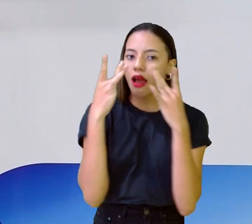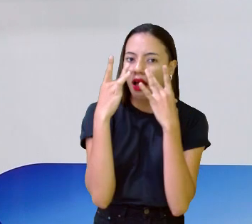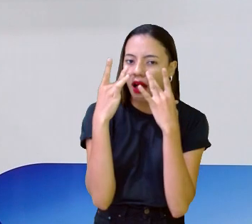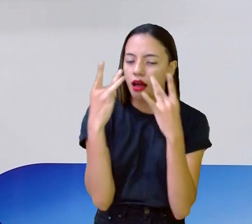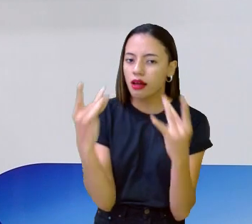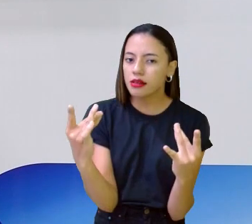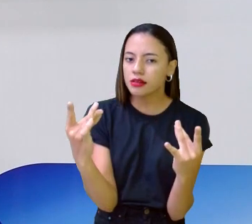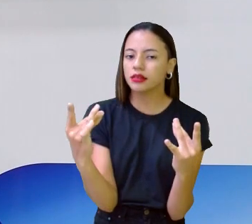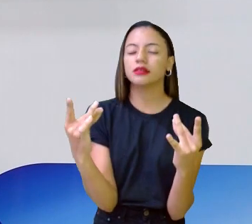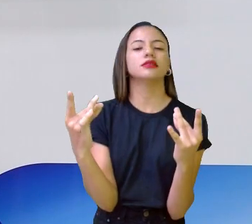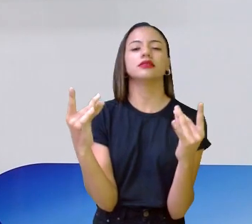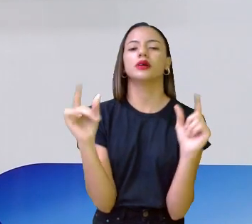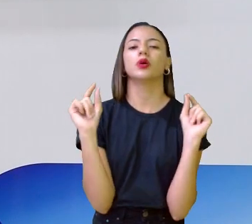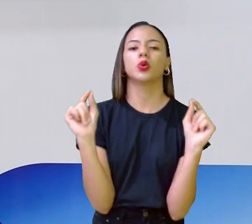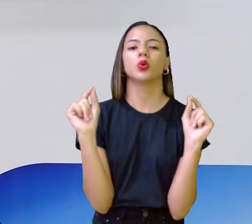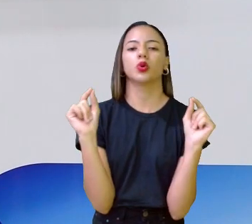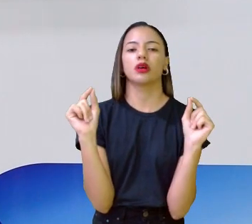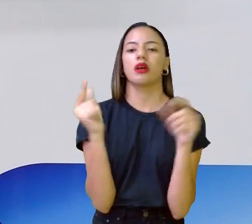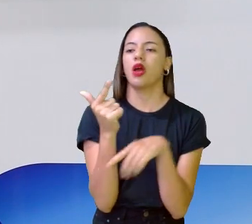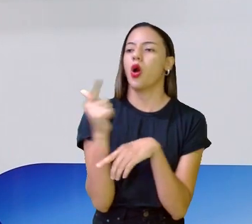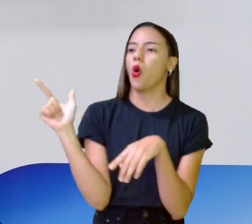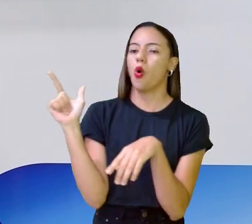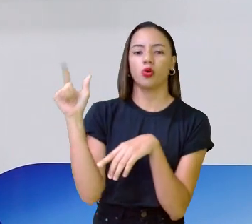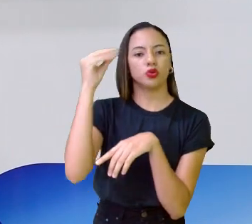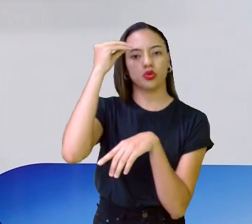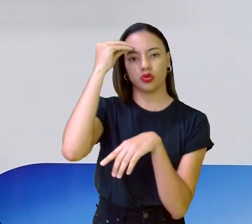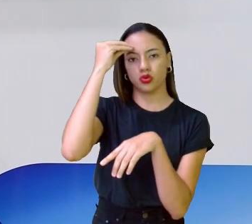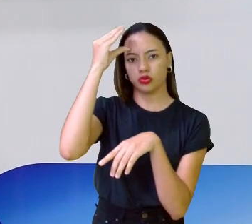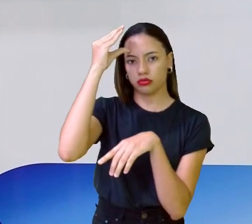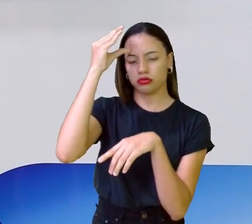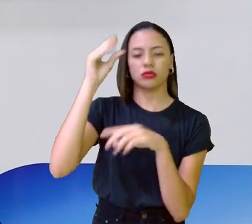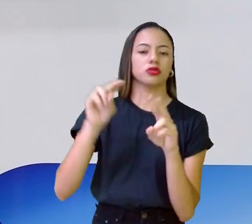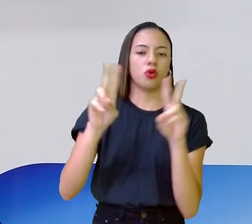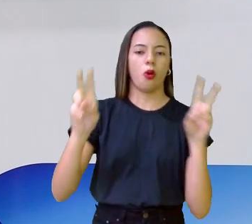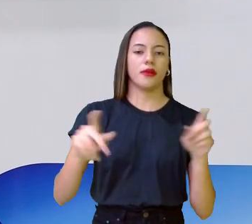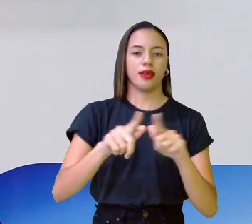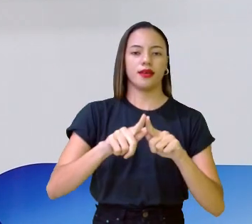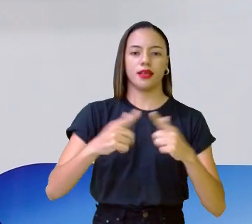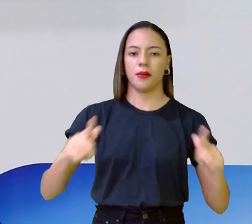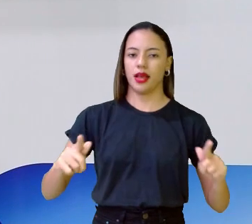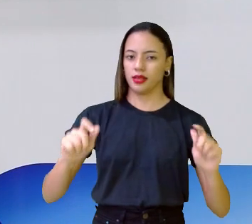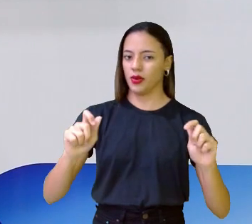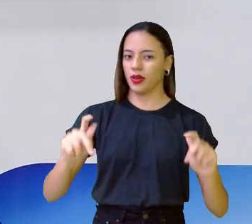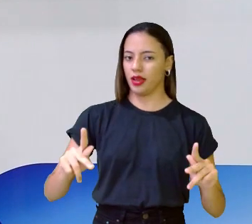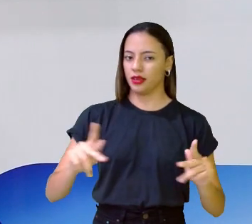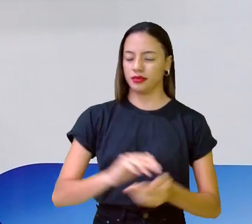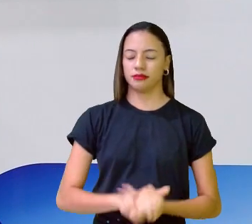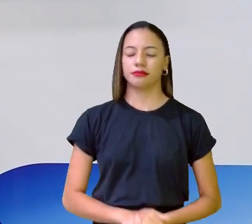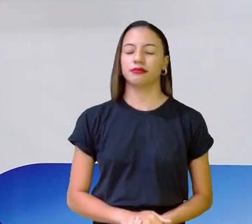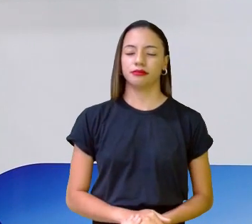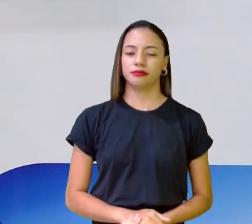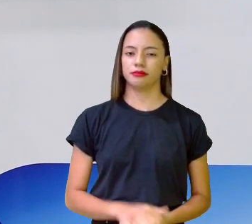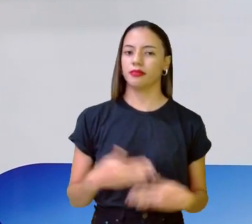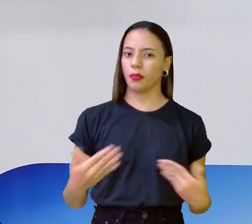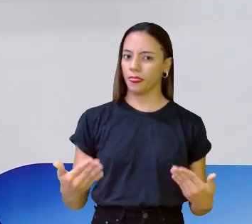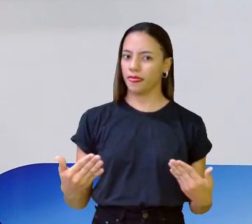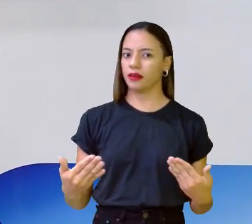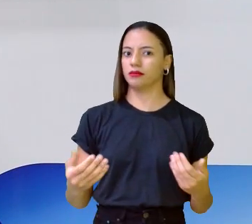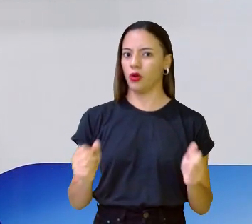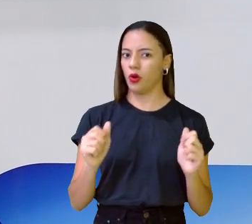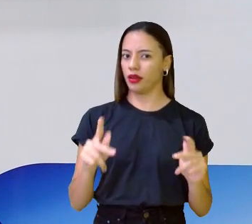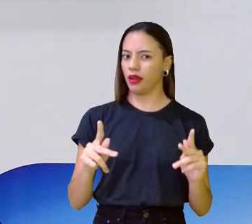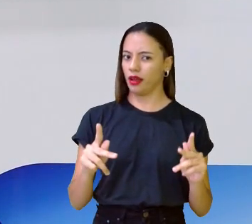pouquinho de vocês para outros saberes sobre a gramática. Então, minha gente, tudo certo,